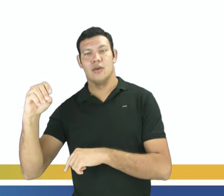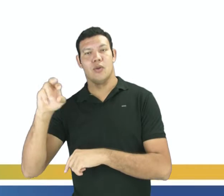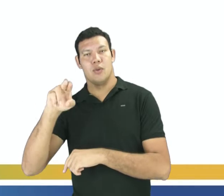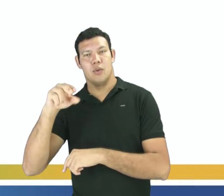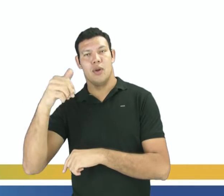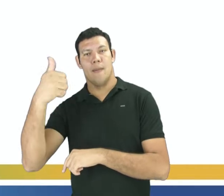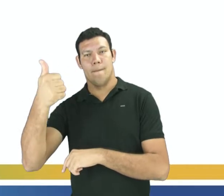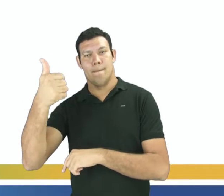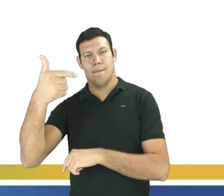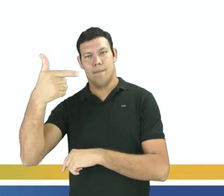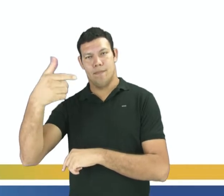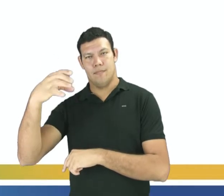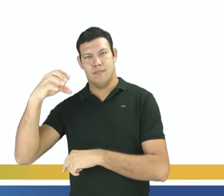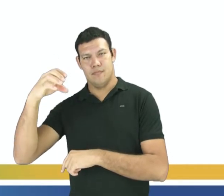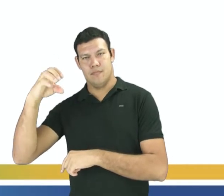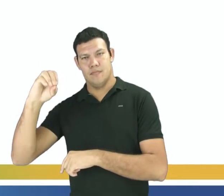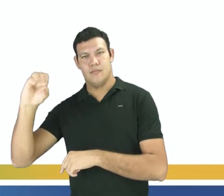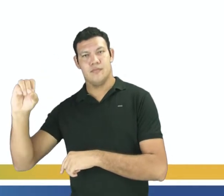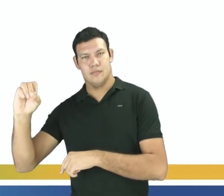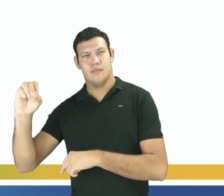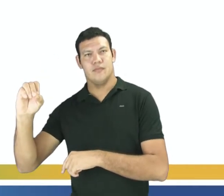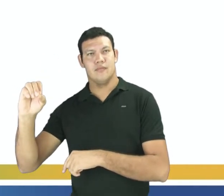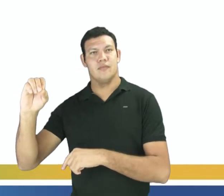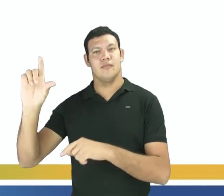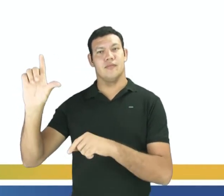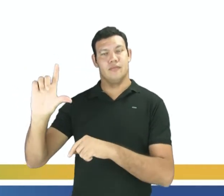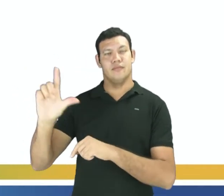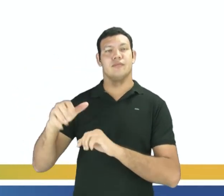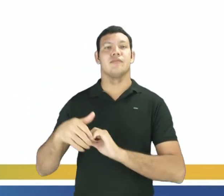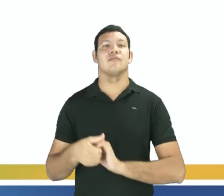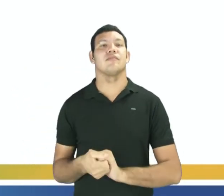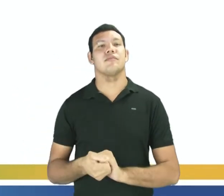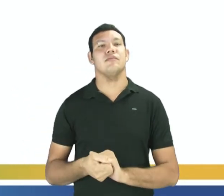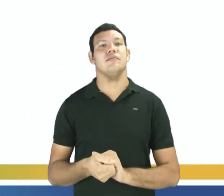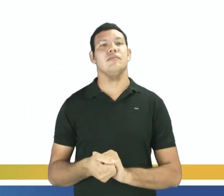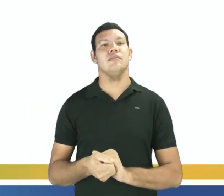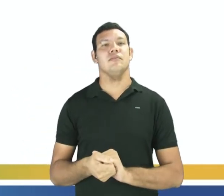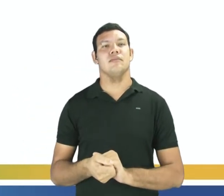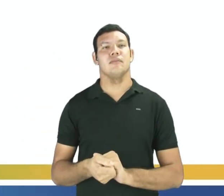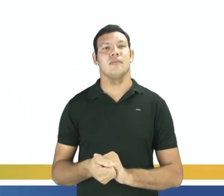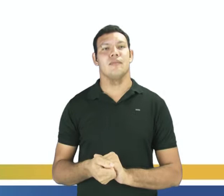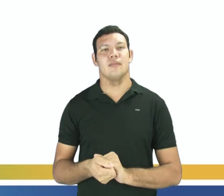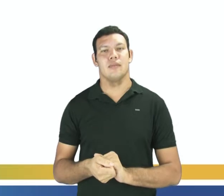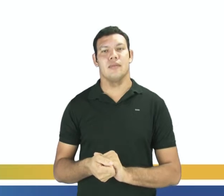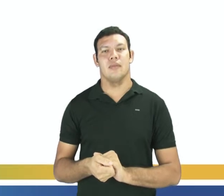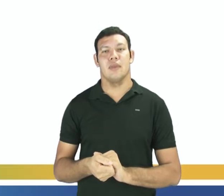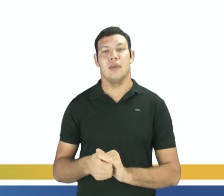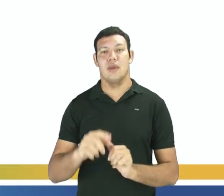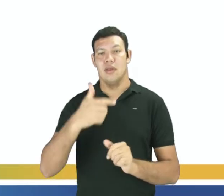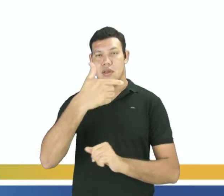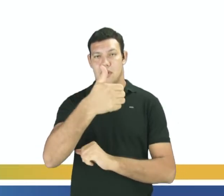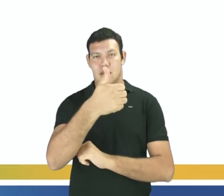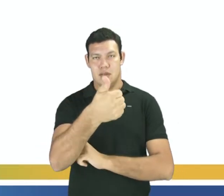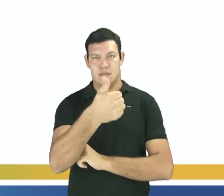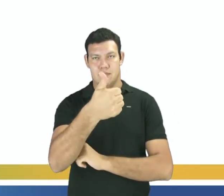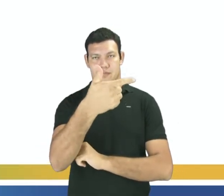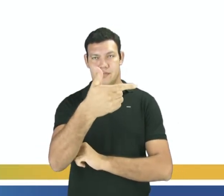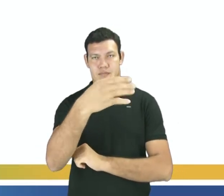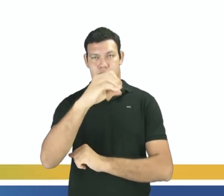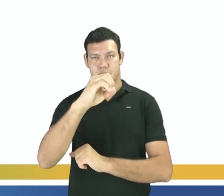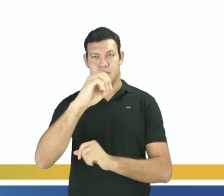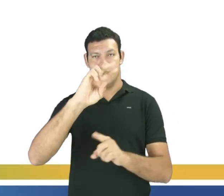fazer dos 60 litros para o 120. Assim como 120 é o dobro de 60, então a